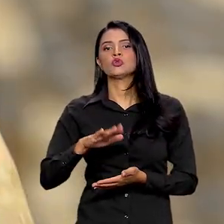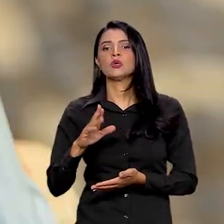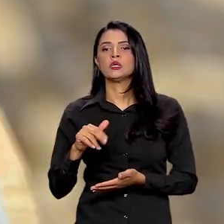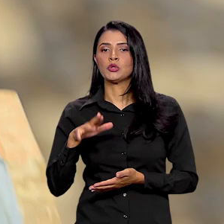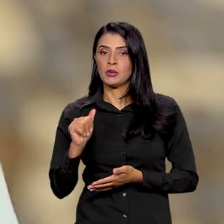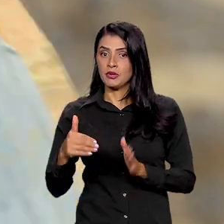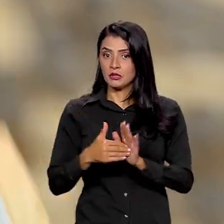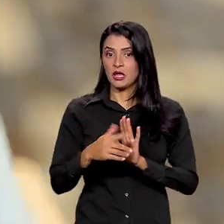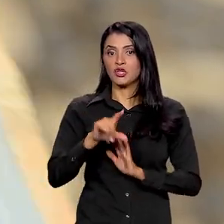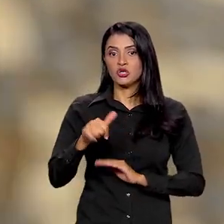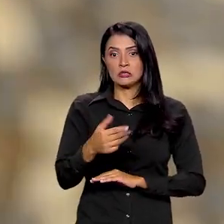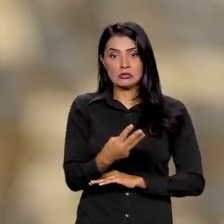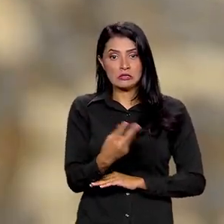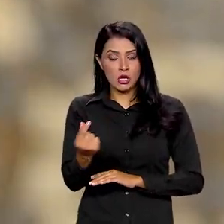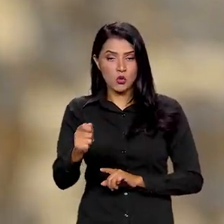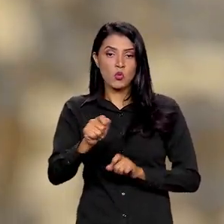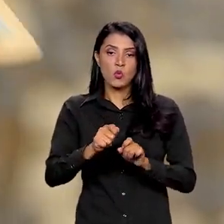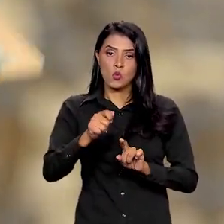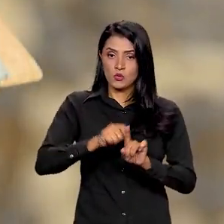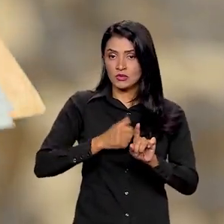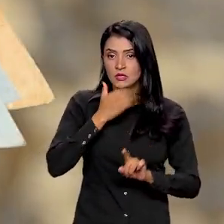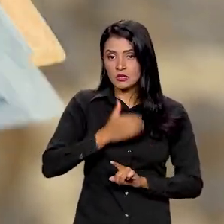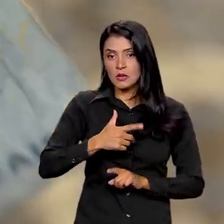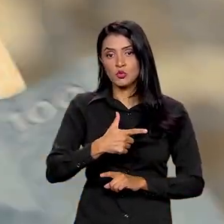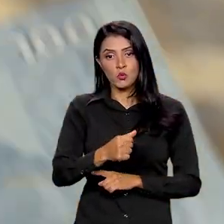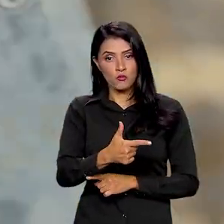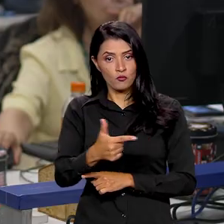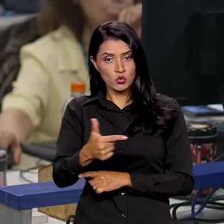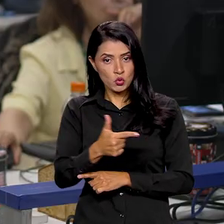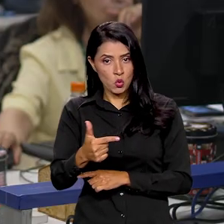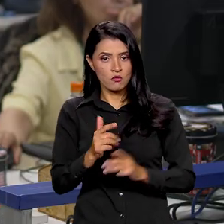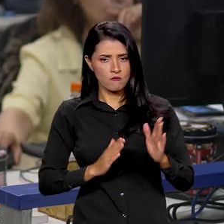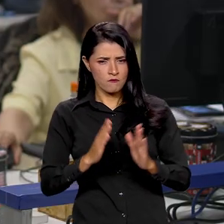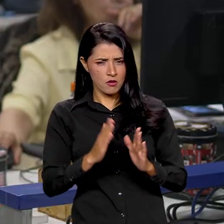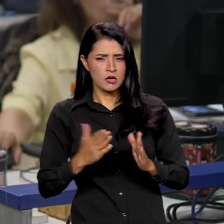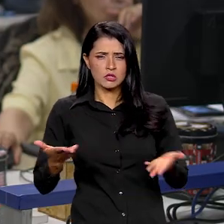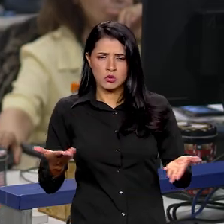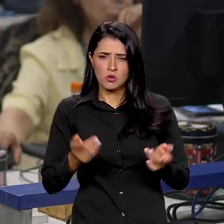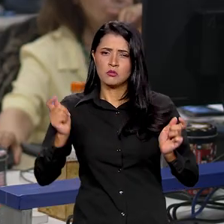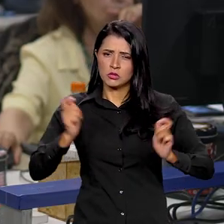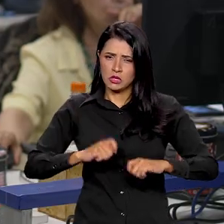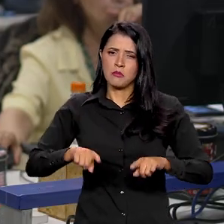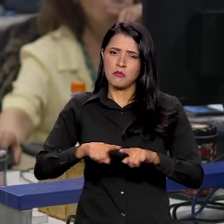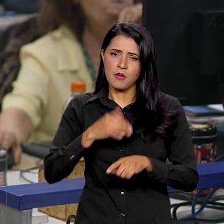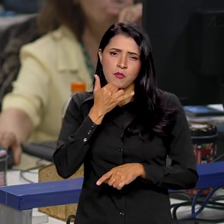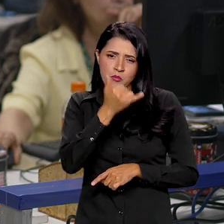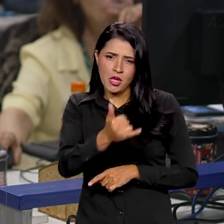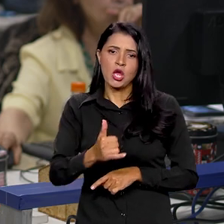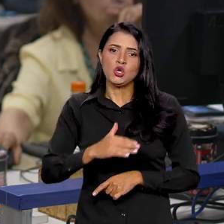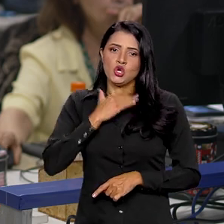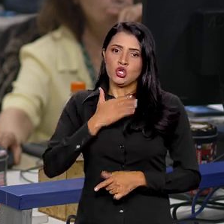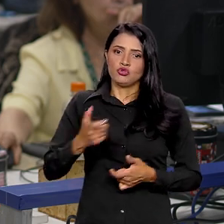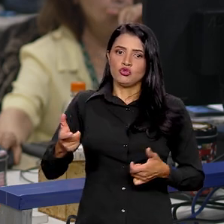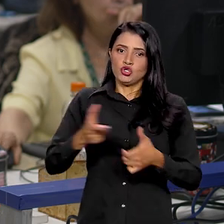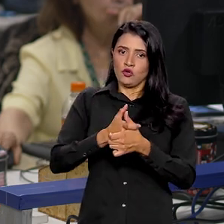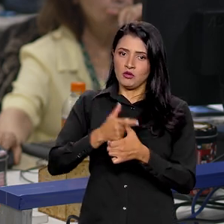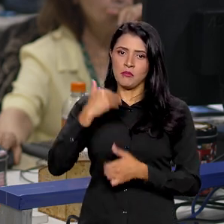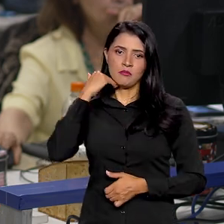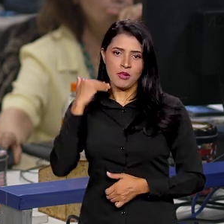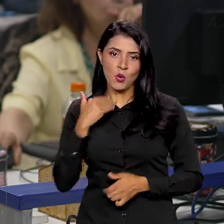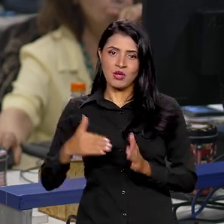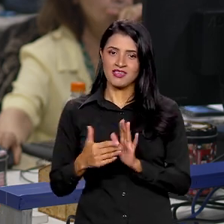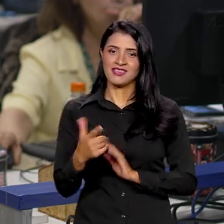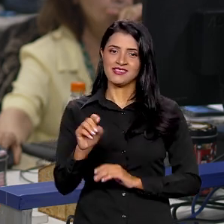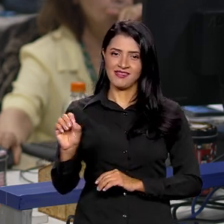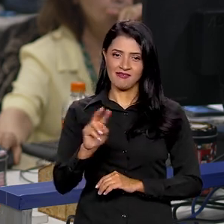de inadimplentes até 31 de dezembro de 2022. Nesta fase do programa, também serão perdoadas dívidas